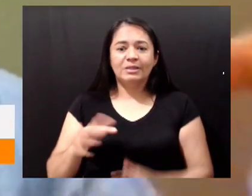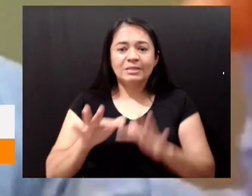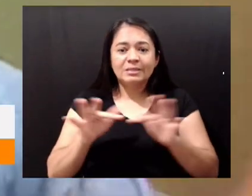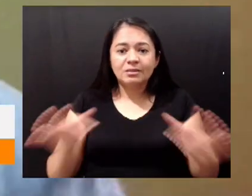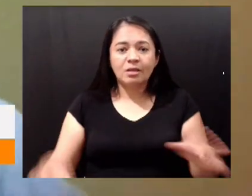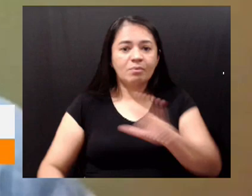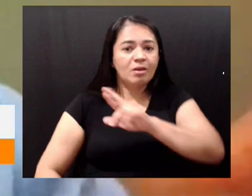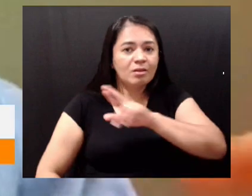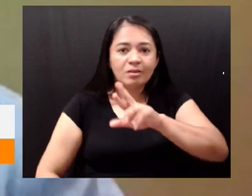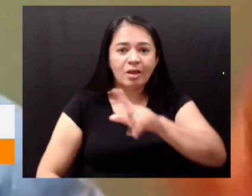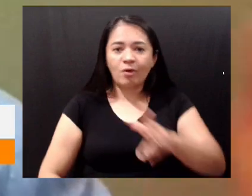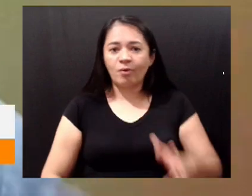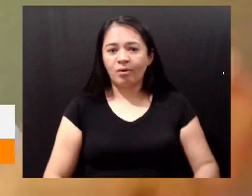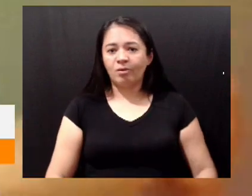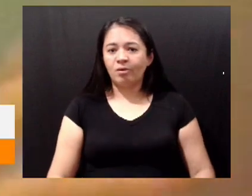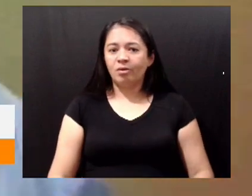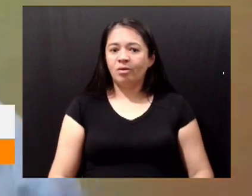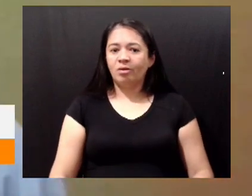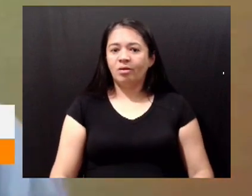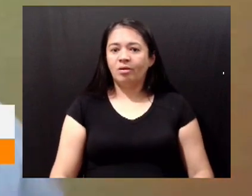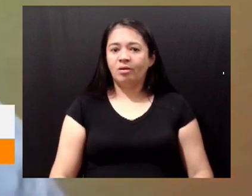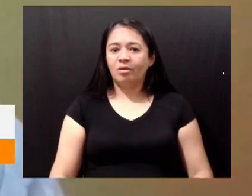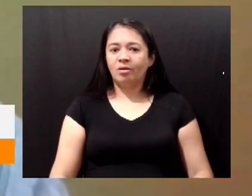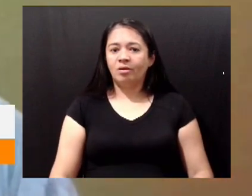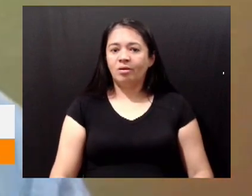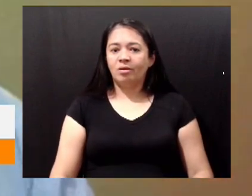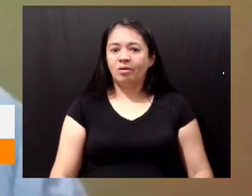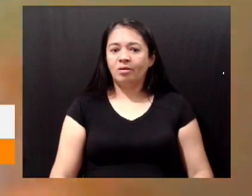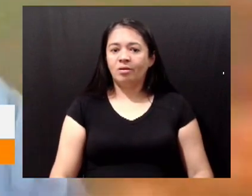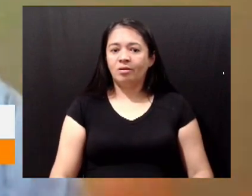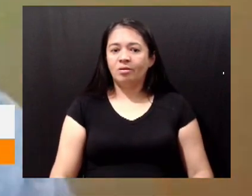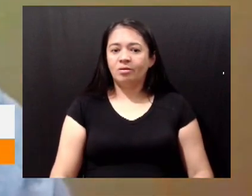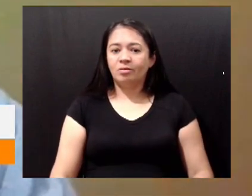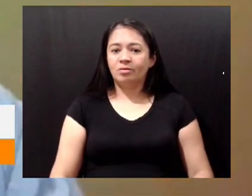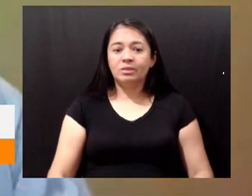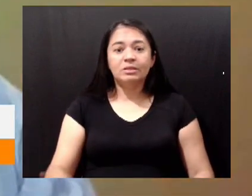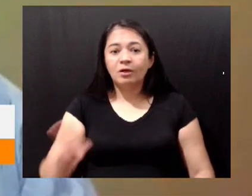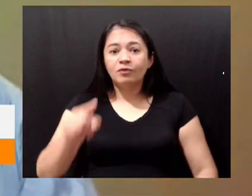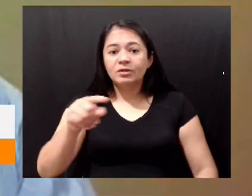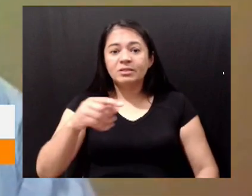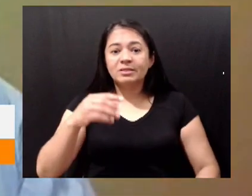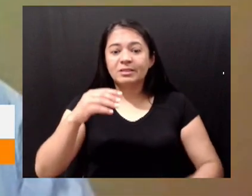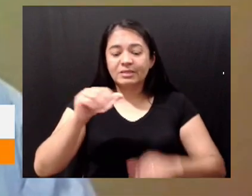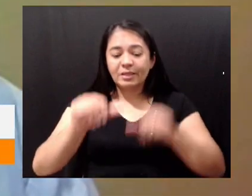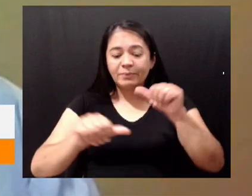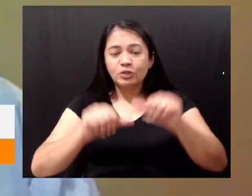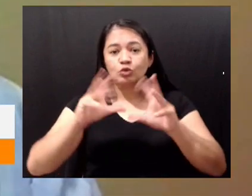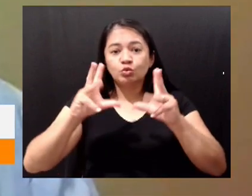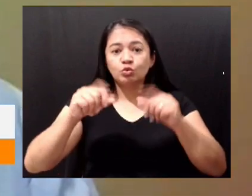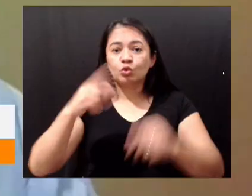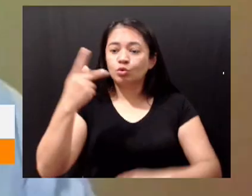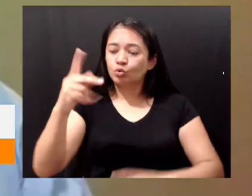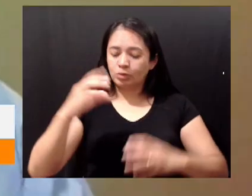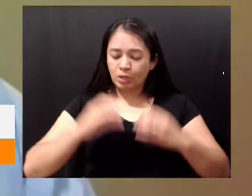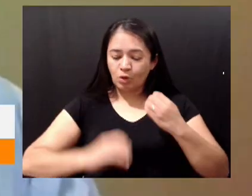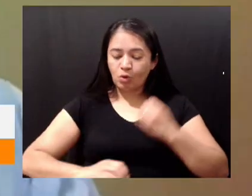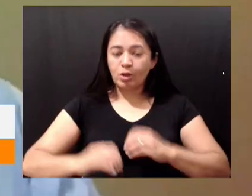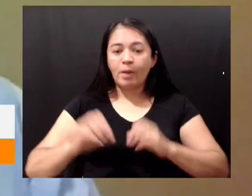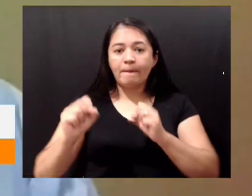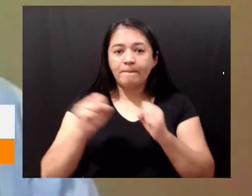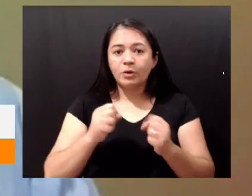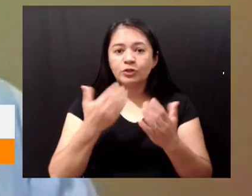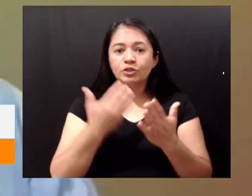esvaziar uma garrafa que está com água, você está esvaziando, não, você está mexendo com todo o teu organismo e pode perder também a massa magra,